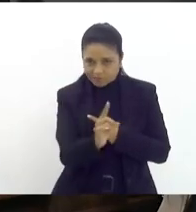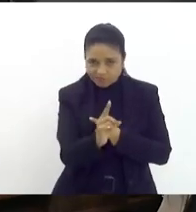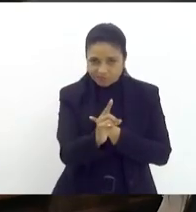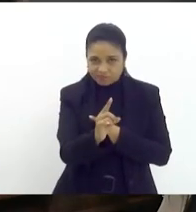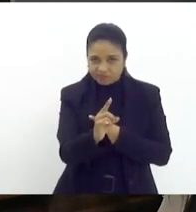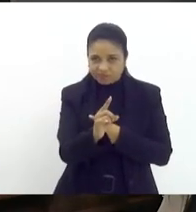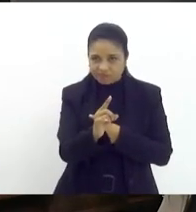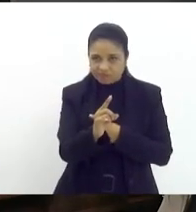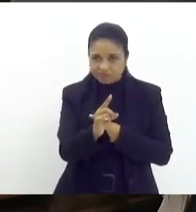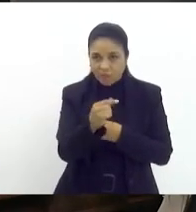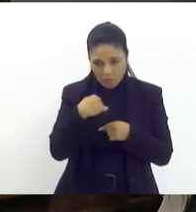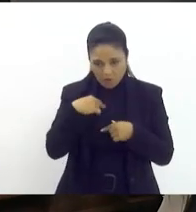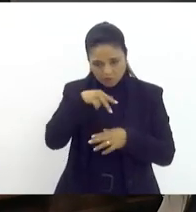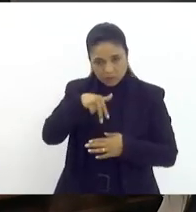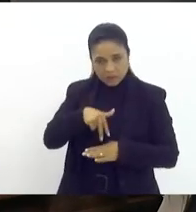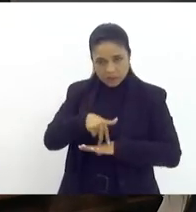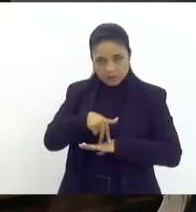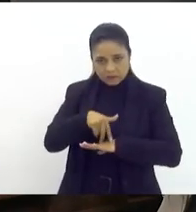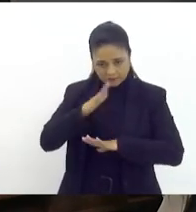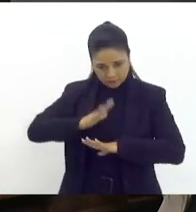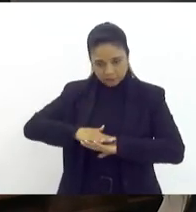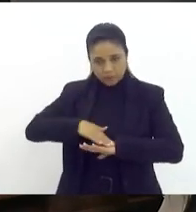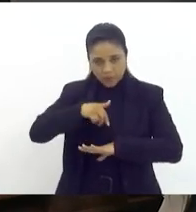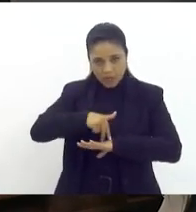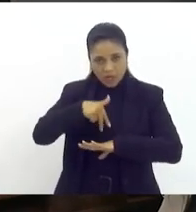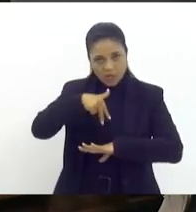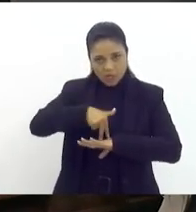posso discutir daqui a presidente